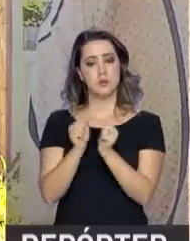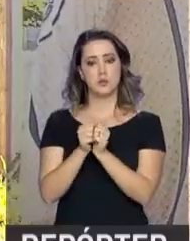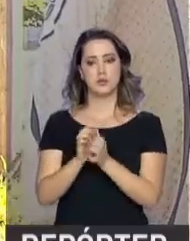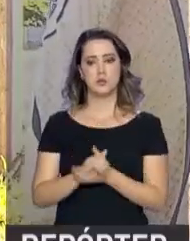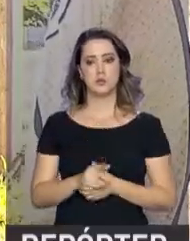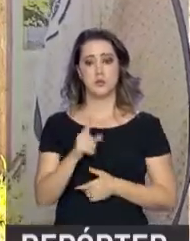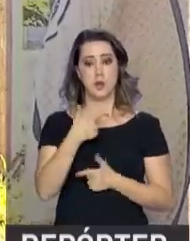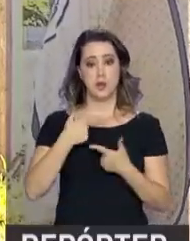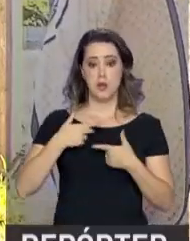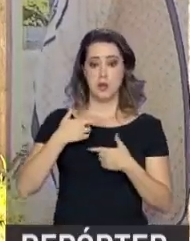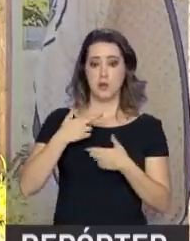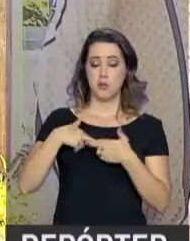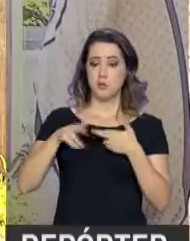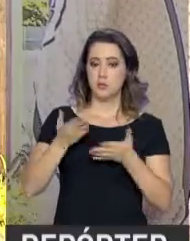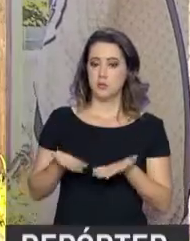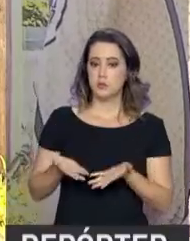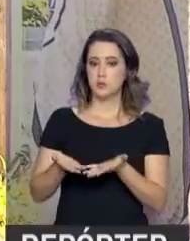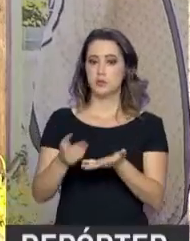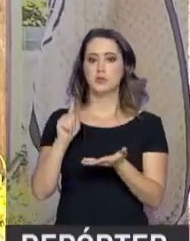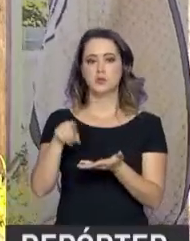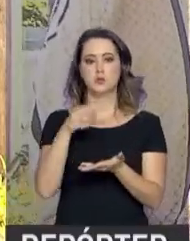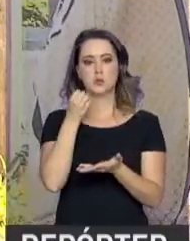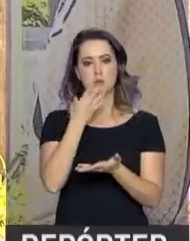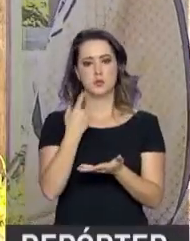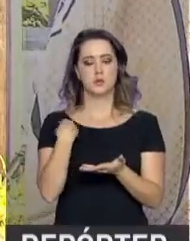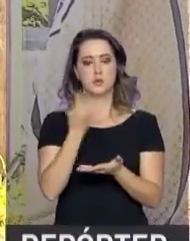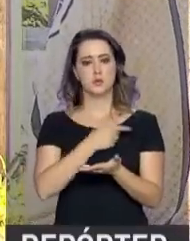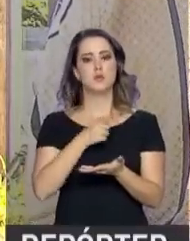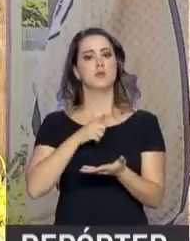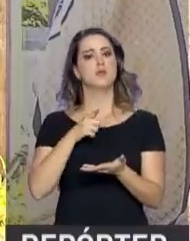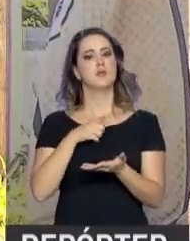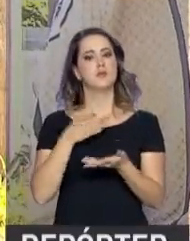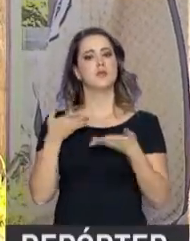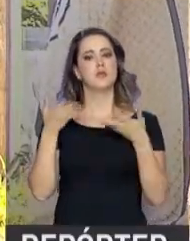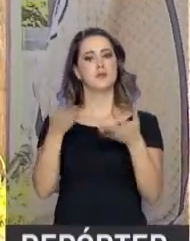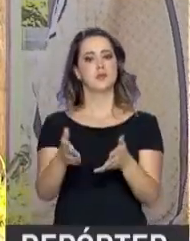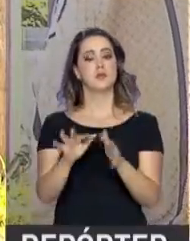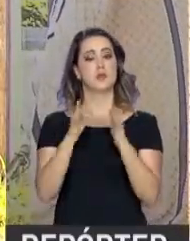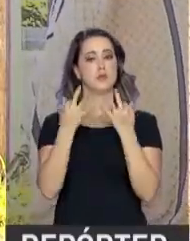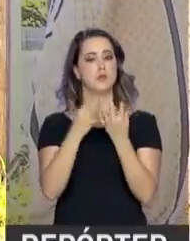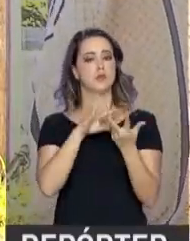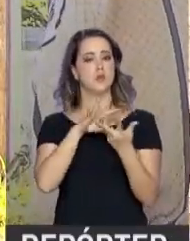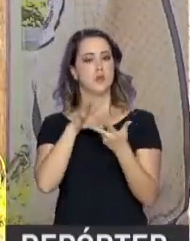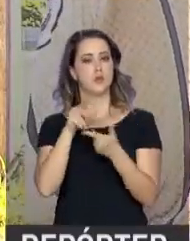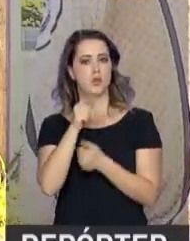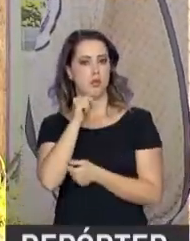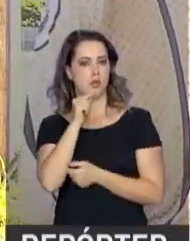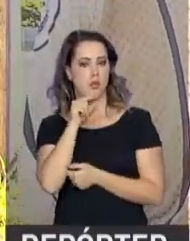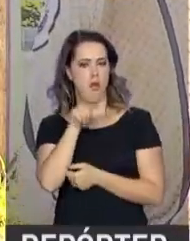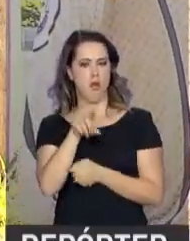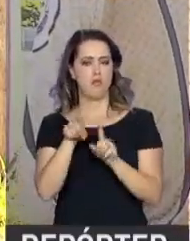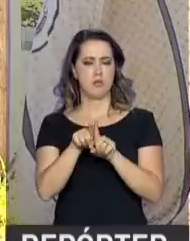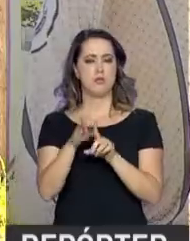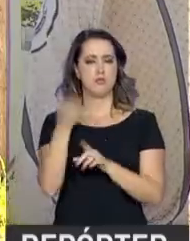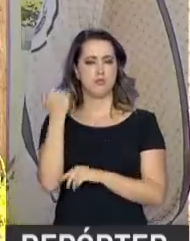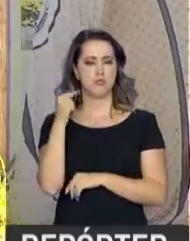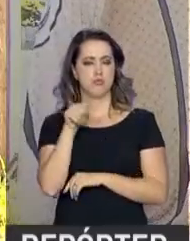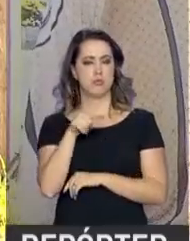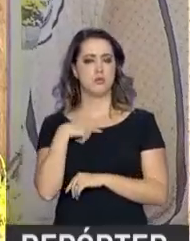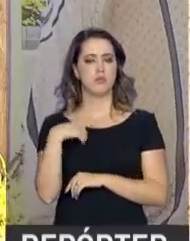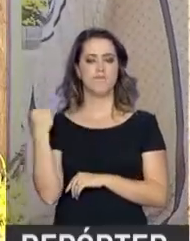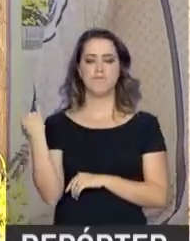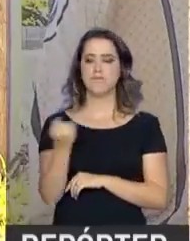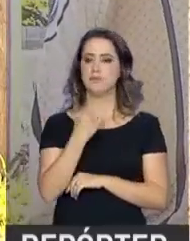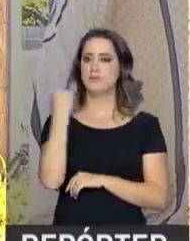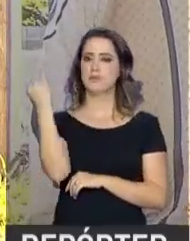prêmio foi muito bom ganhar esse prêmio primeiro a gente teve a participação no fórum mundial da água né que foi um espaço incrível